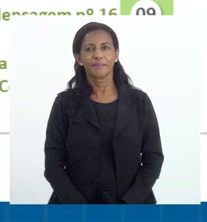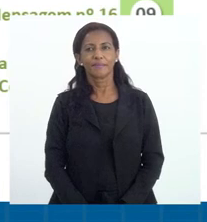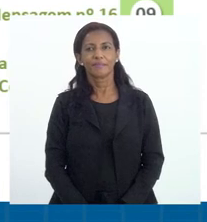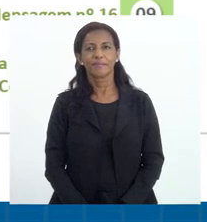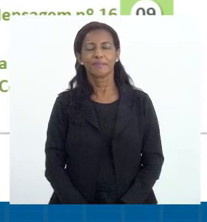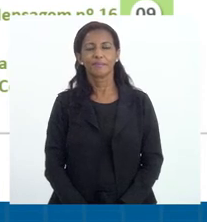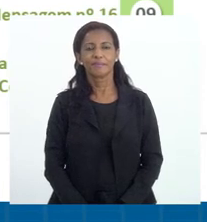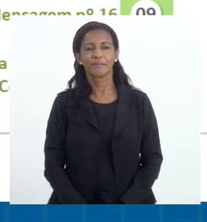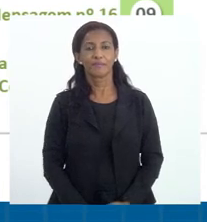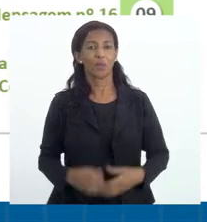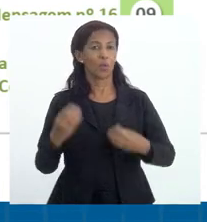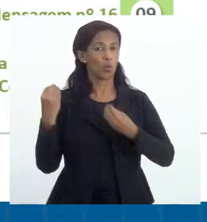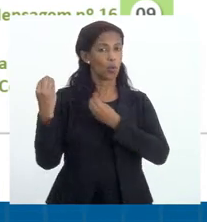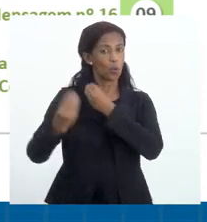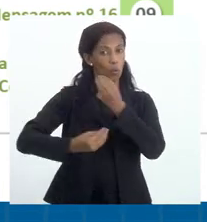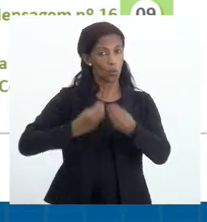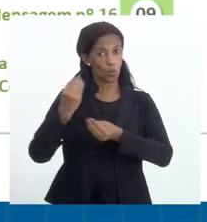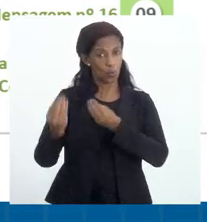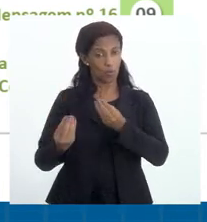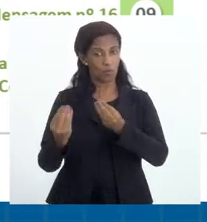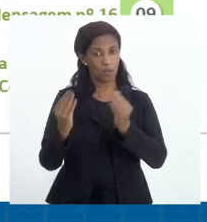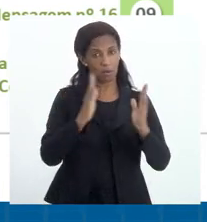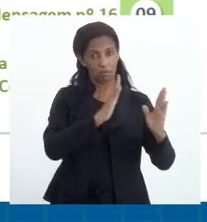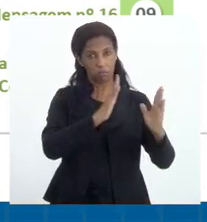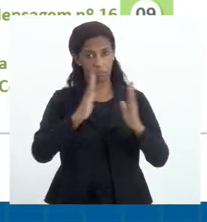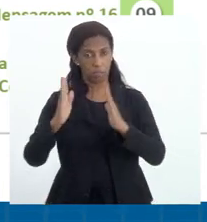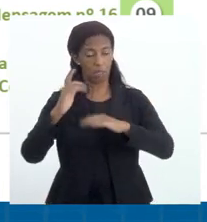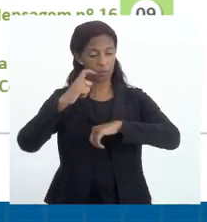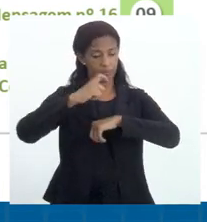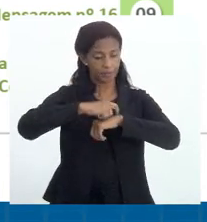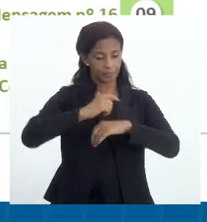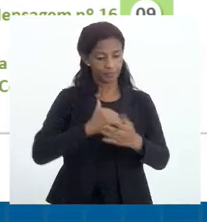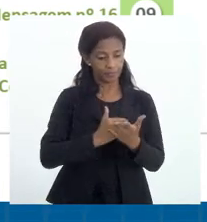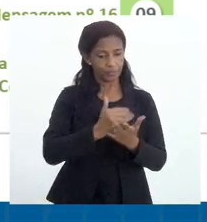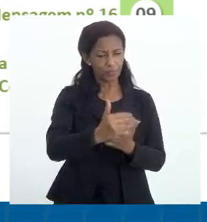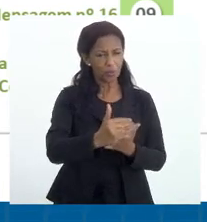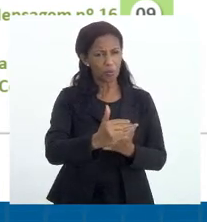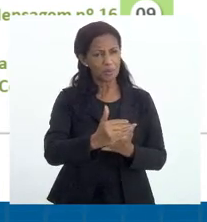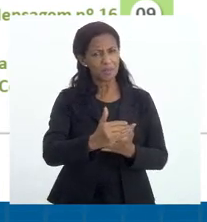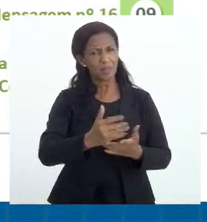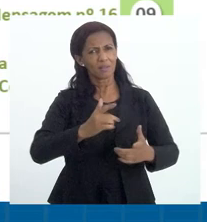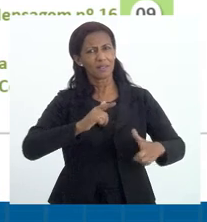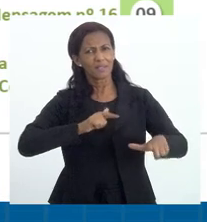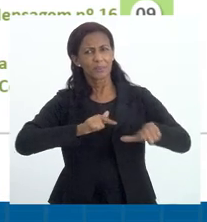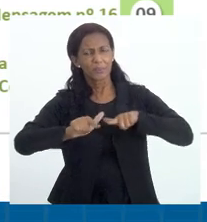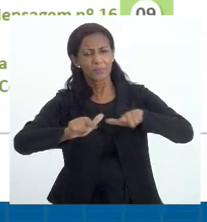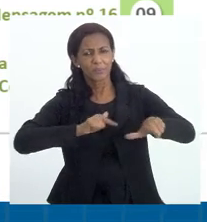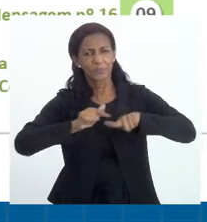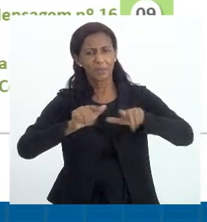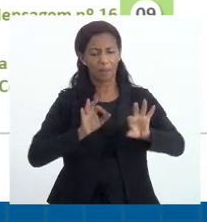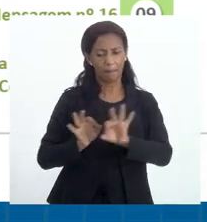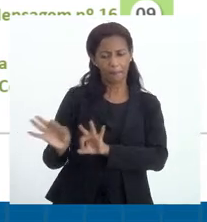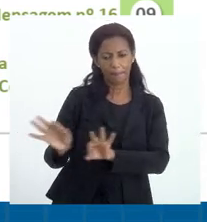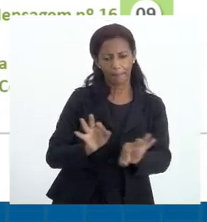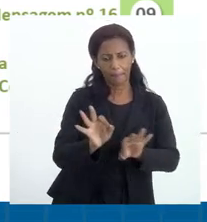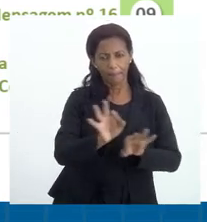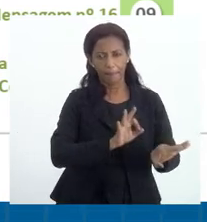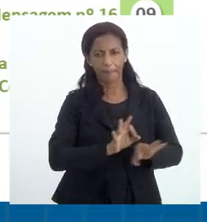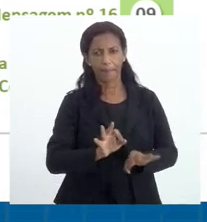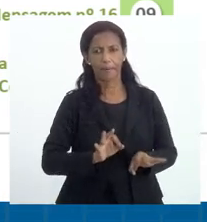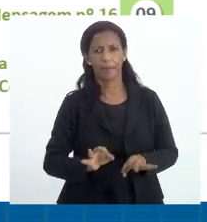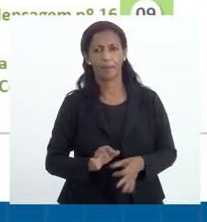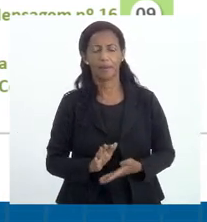como eu vinha colocando no tempo, nós começamos essa guerra da preparação